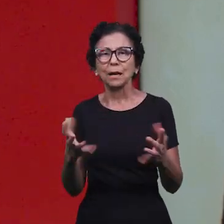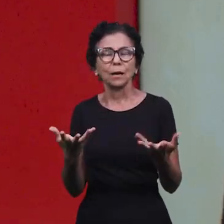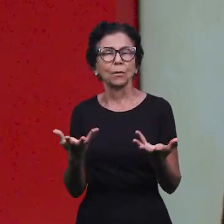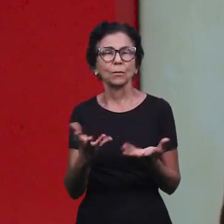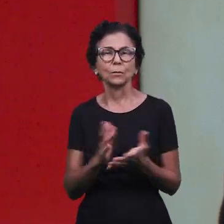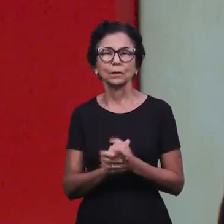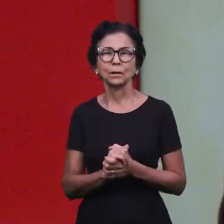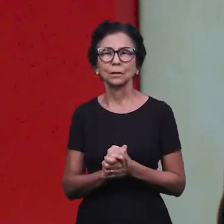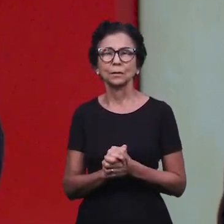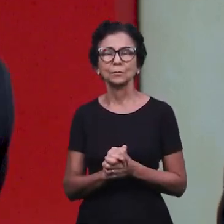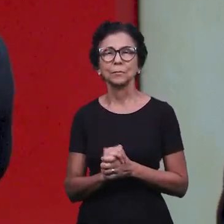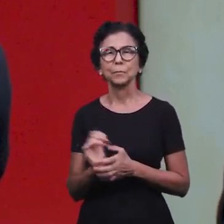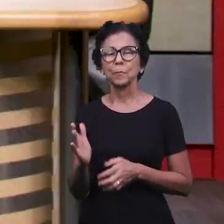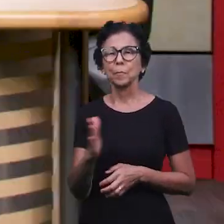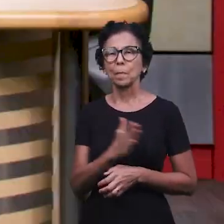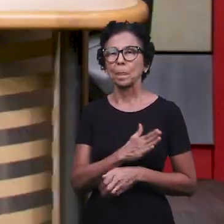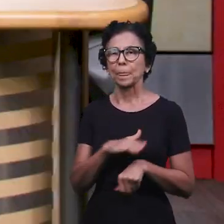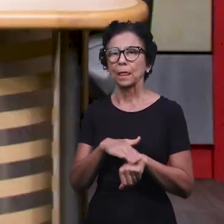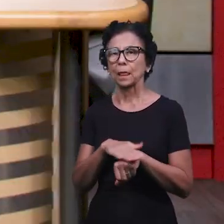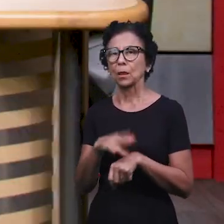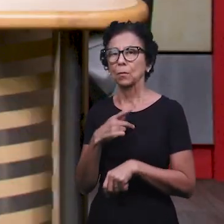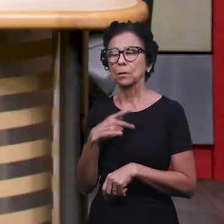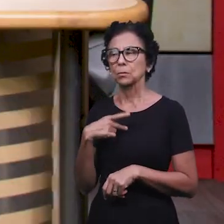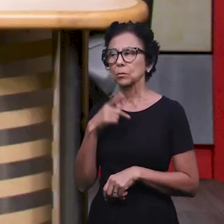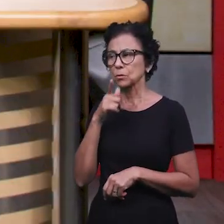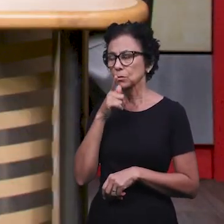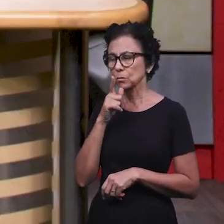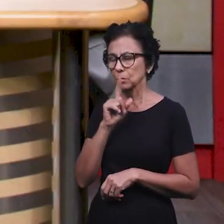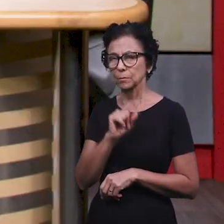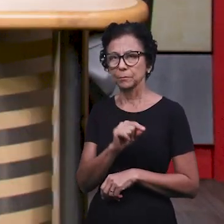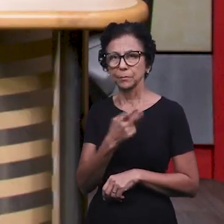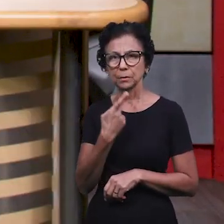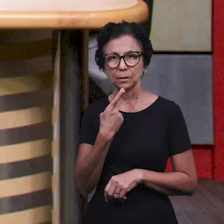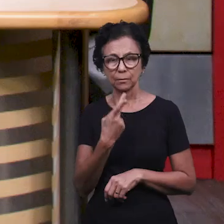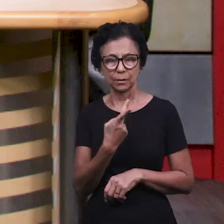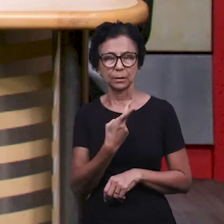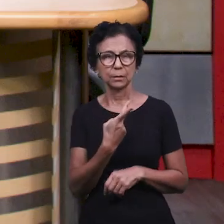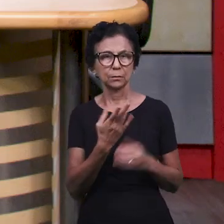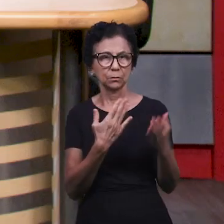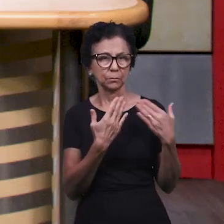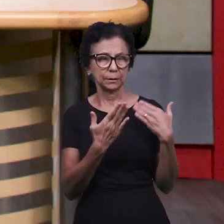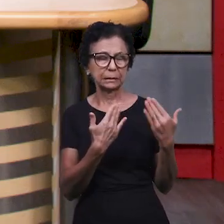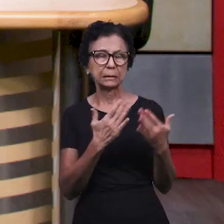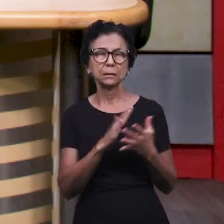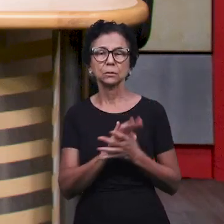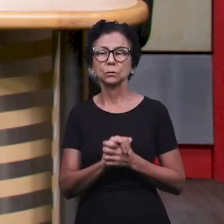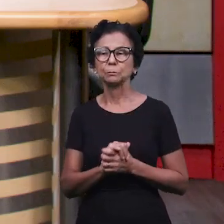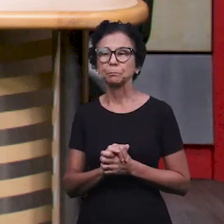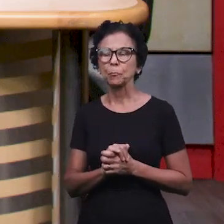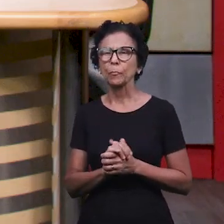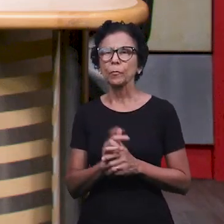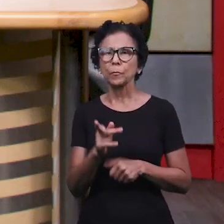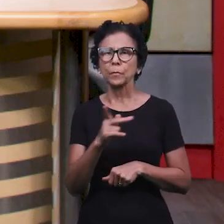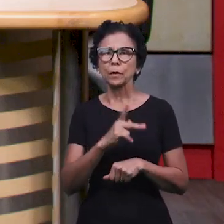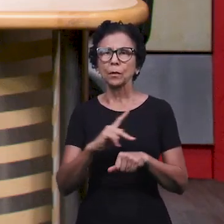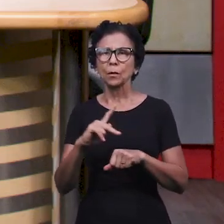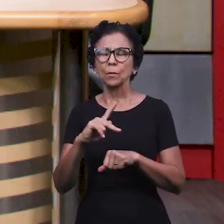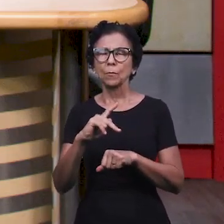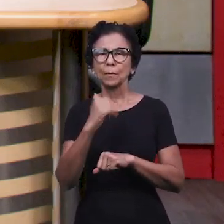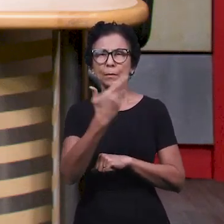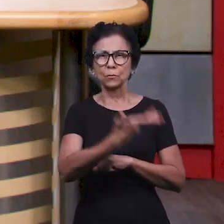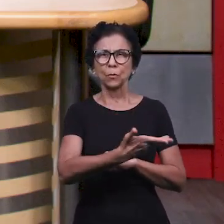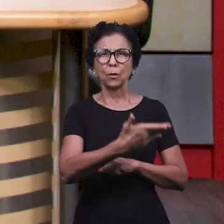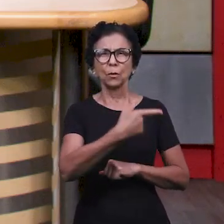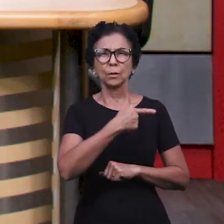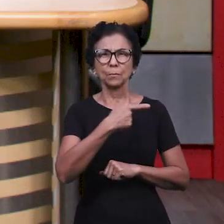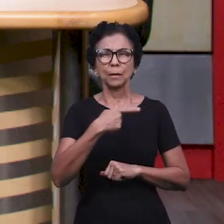pastor Gilson, quando a doutrina desta obra ela é apresentada para os pastores que vêm de fora, entra